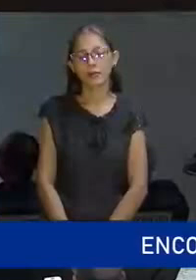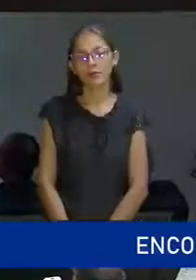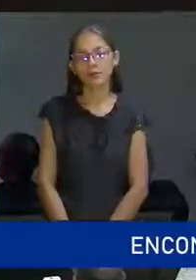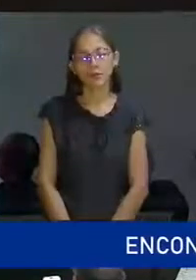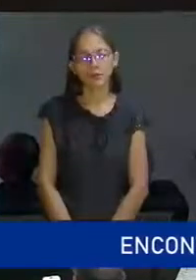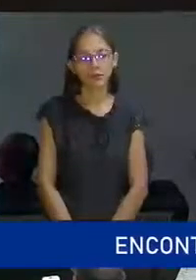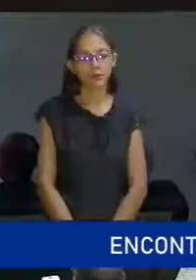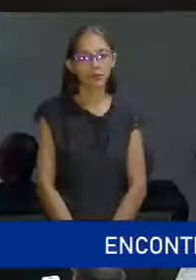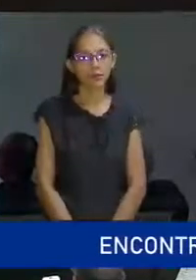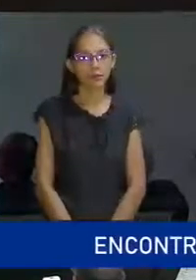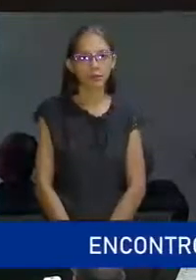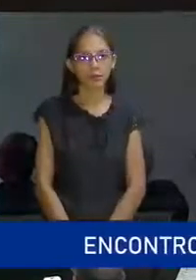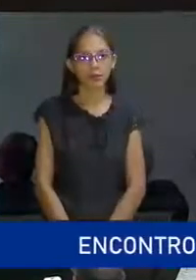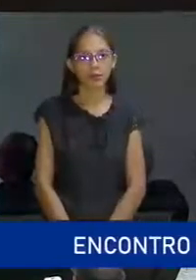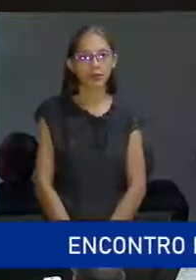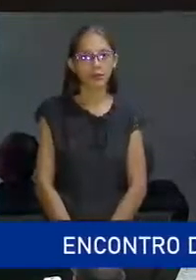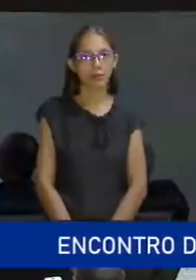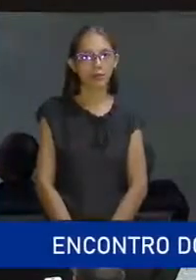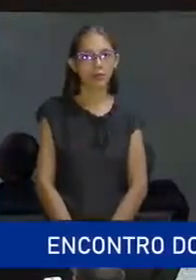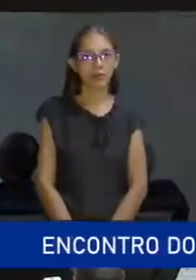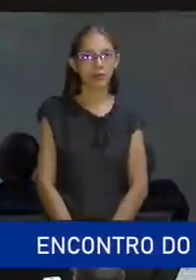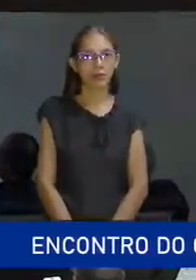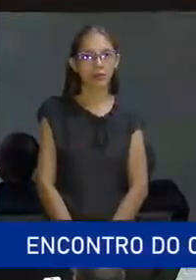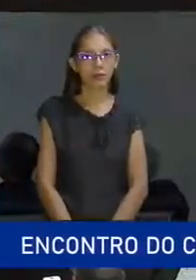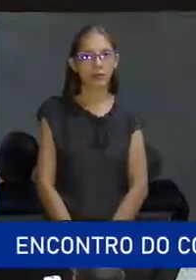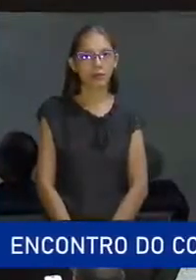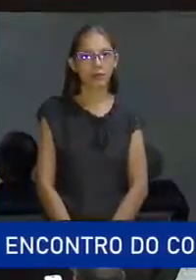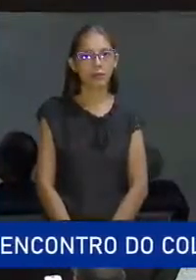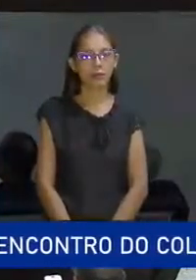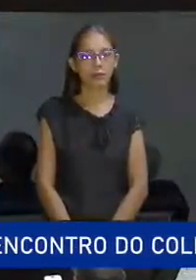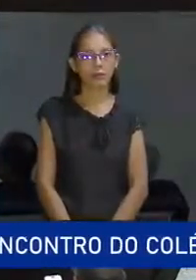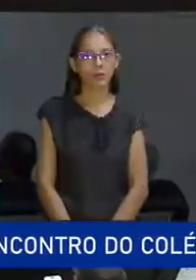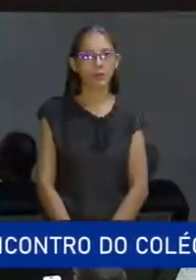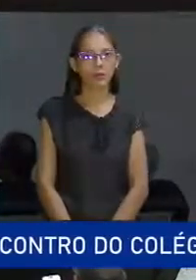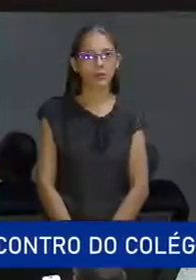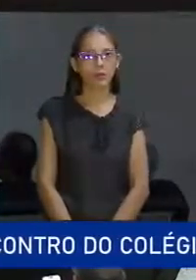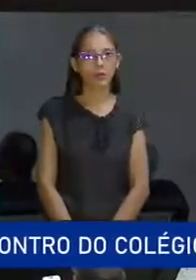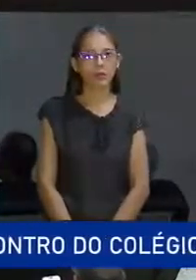Eles ainda permanecem em movimento em forma de um.